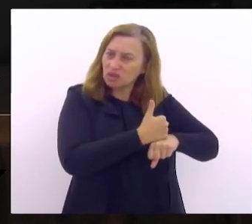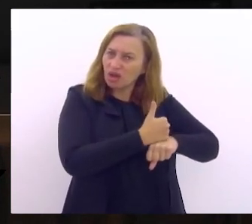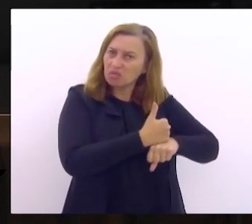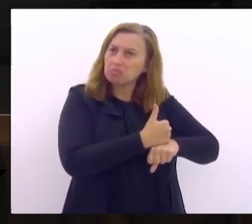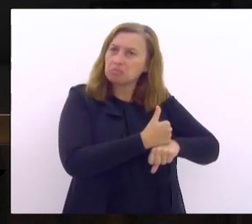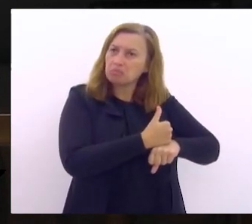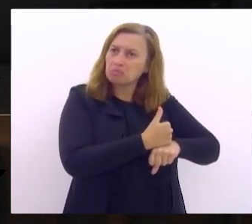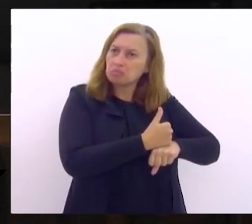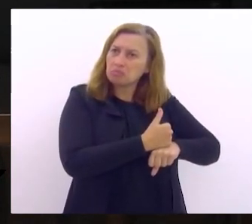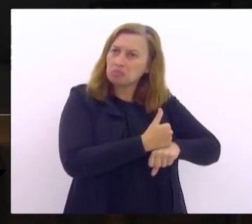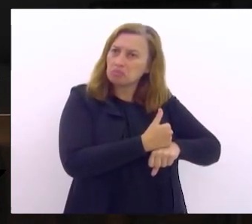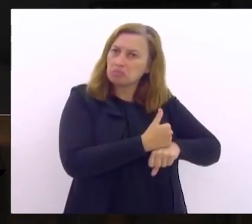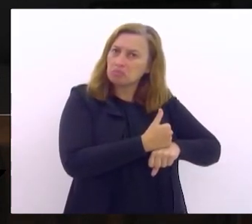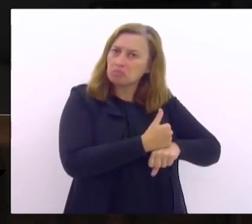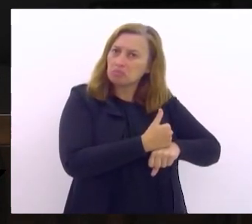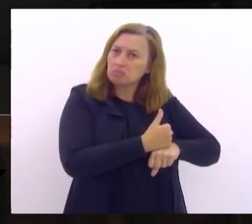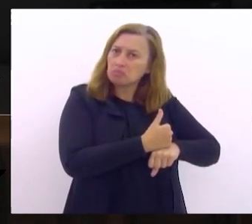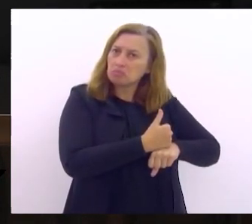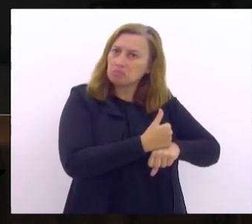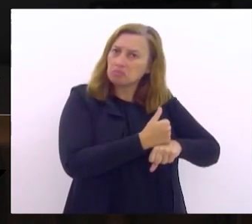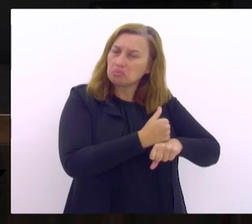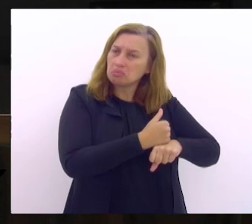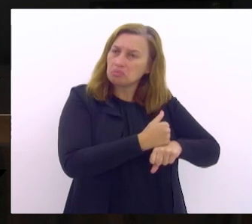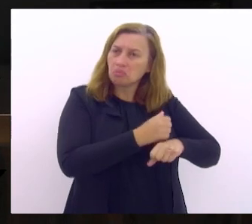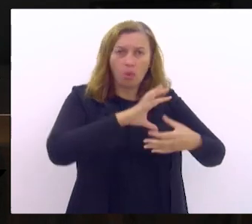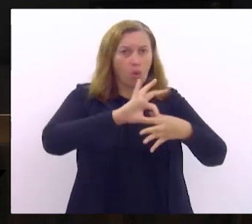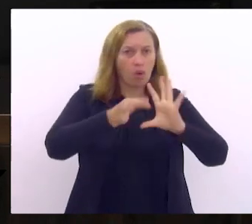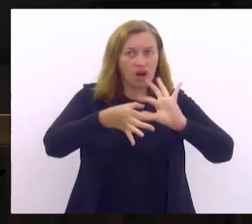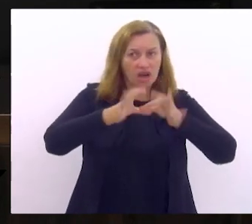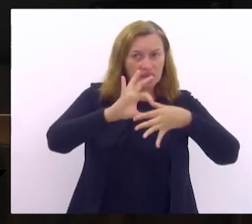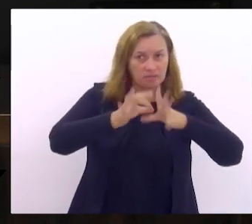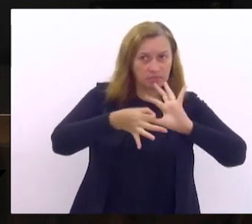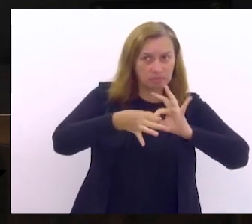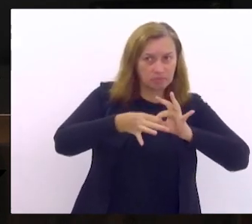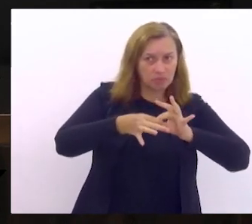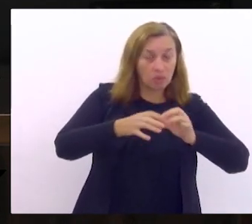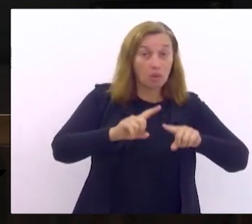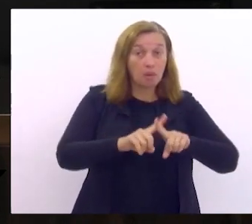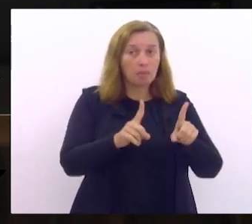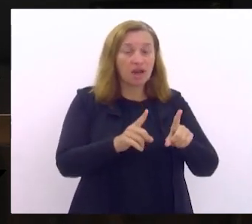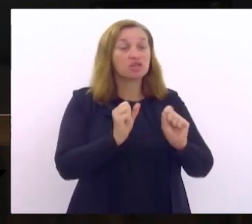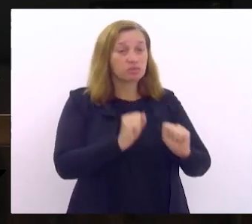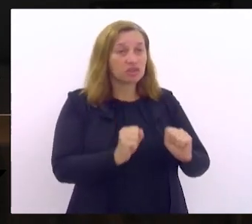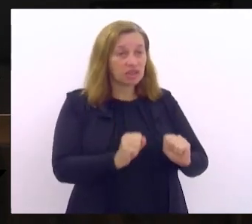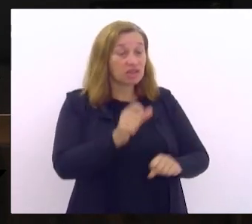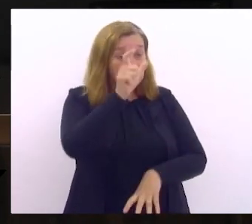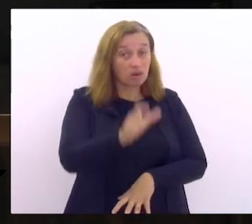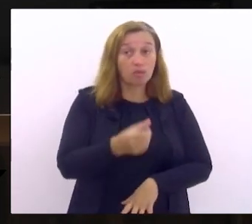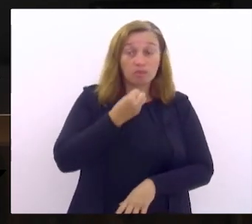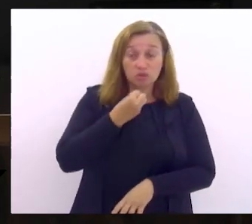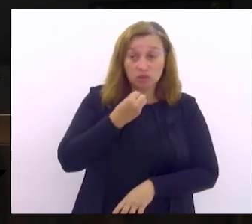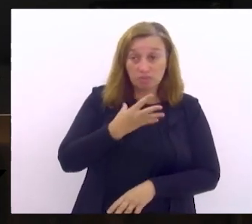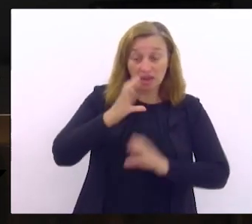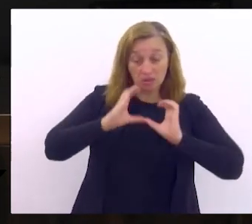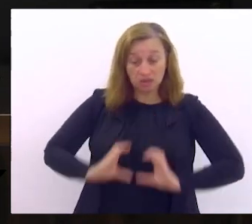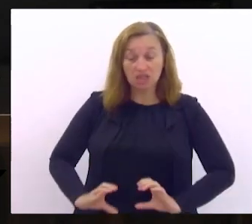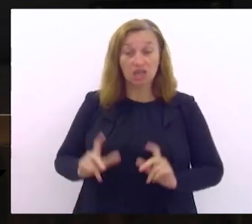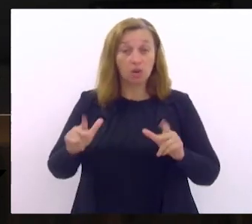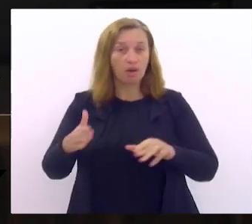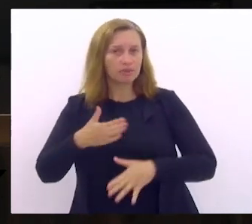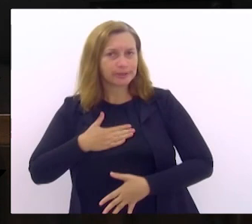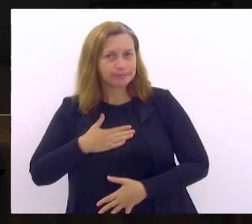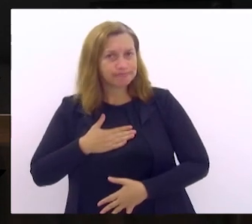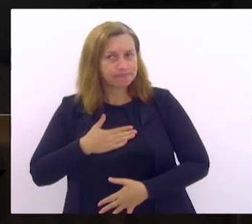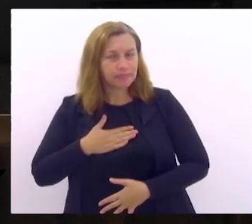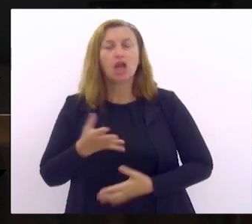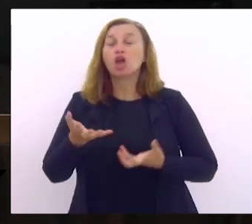atleta de nível olímpico, mas poderia se formar um chefe de família, um cidadão de bem, como eu me formei.